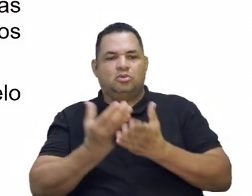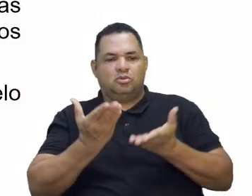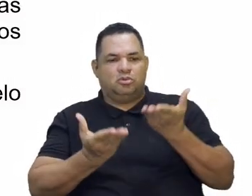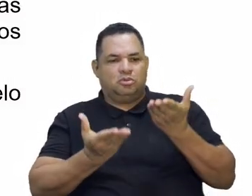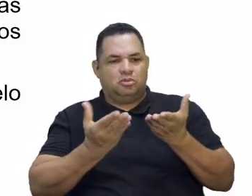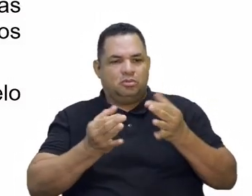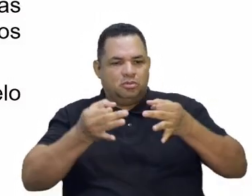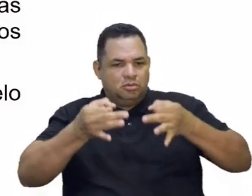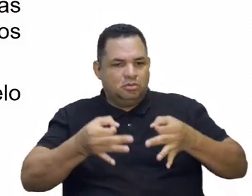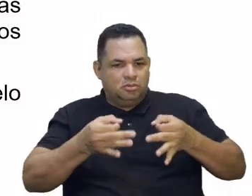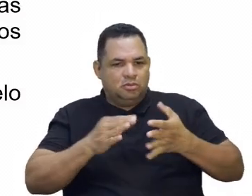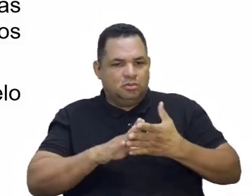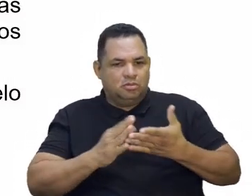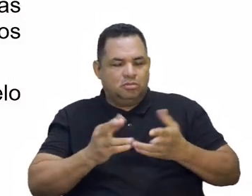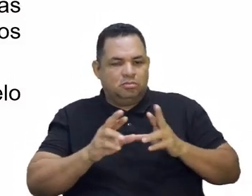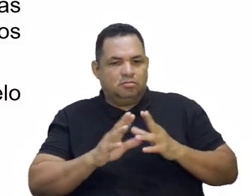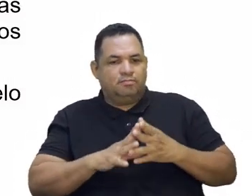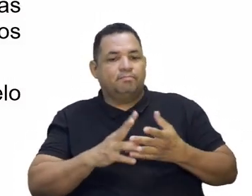de precisão,